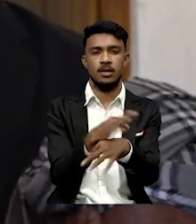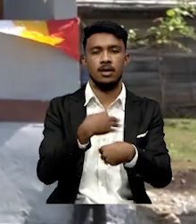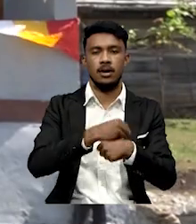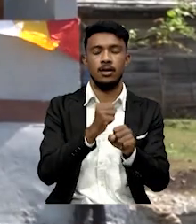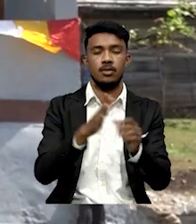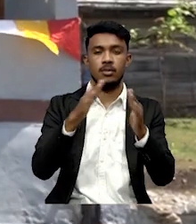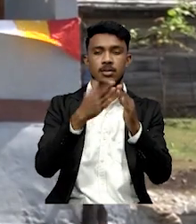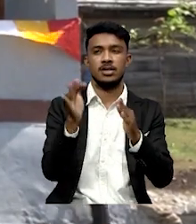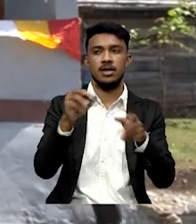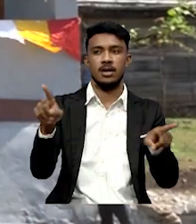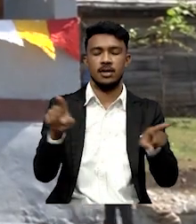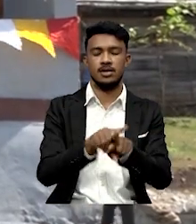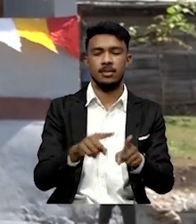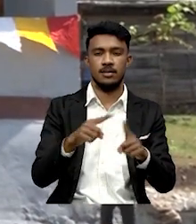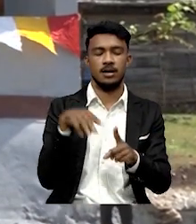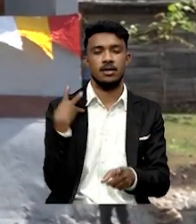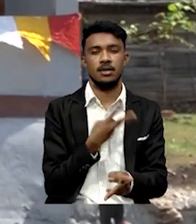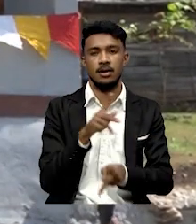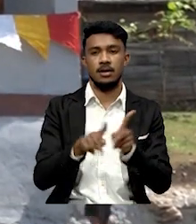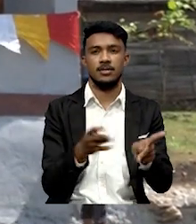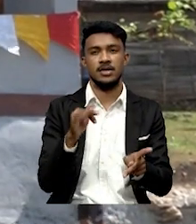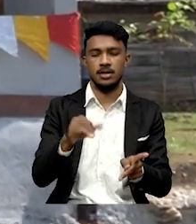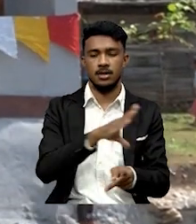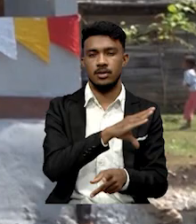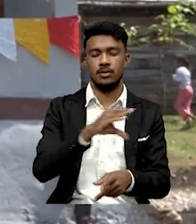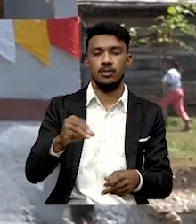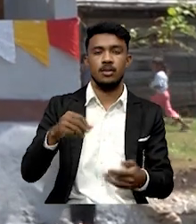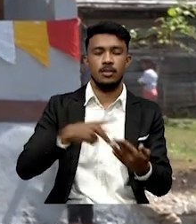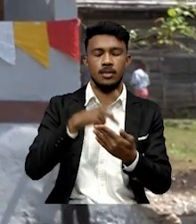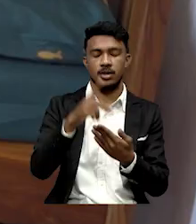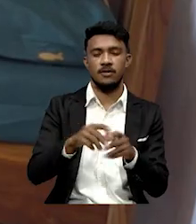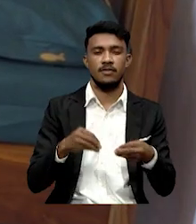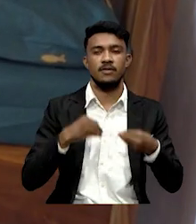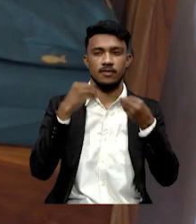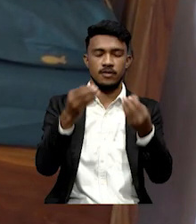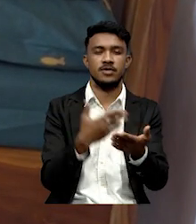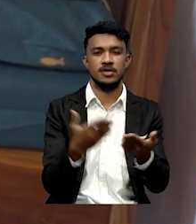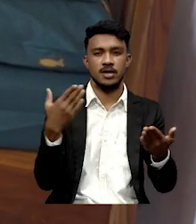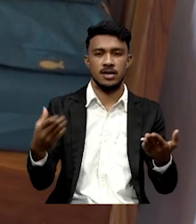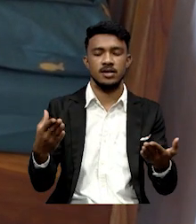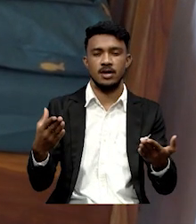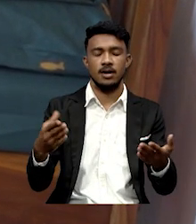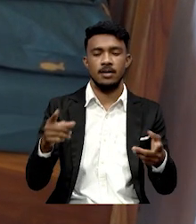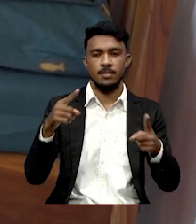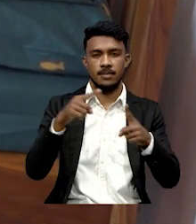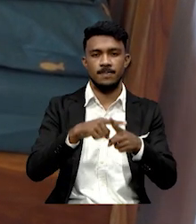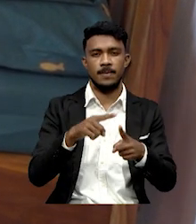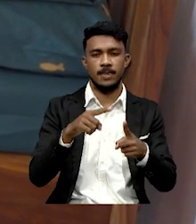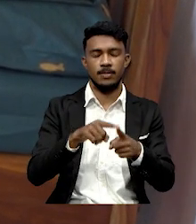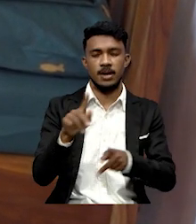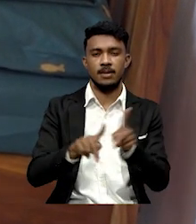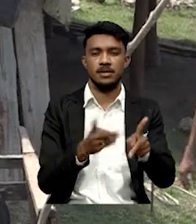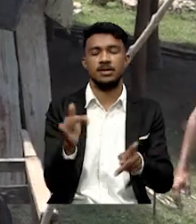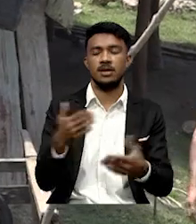sira hanesan ba tene povo sira e planeia mos para atu for material construção ba si população sira nebe